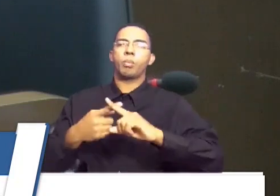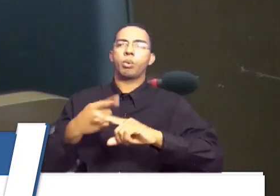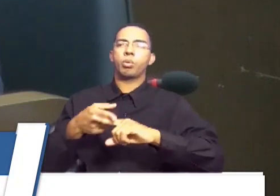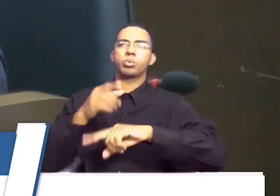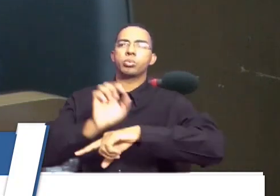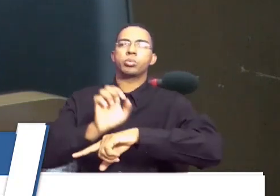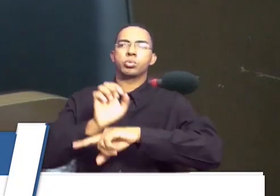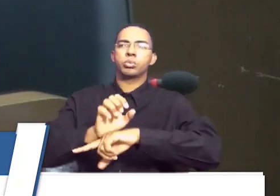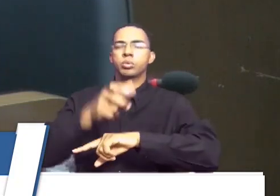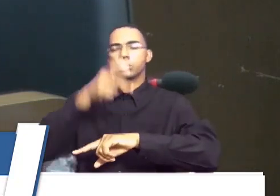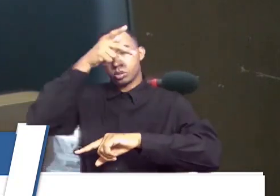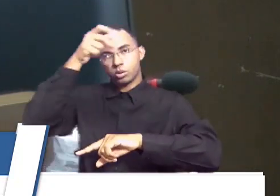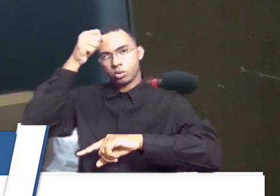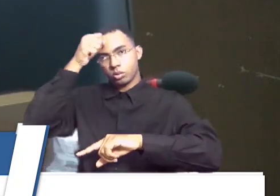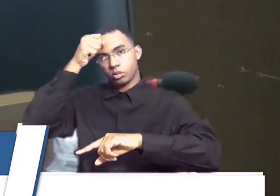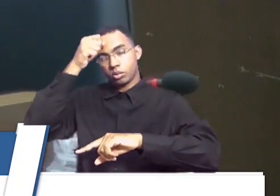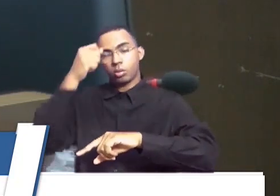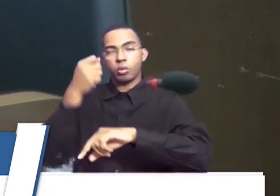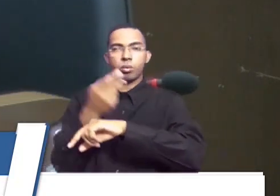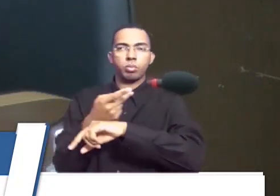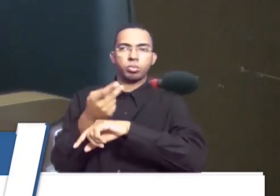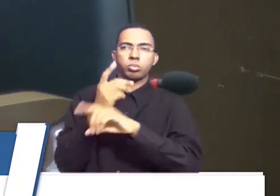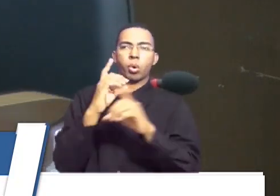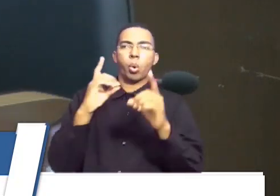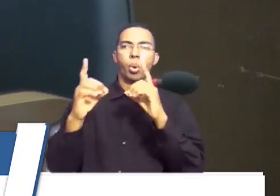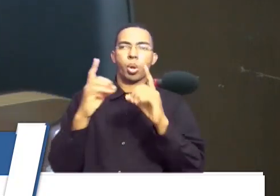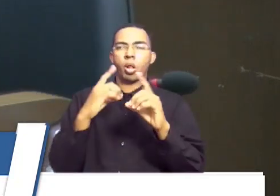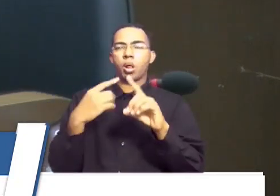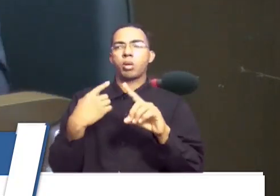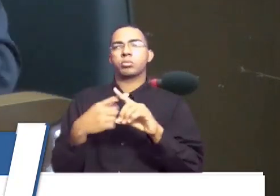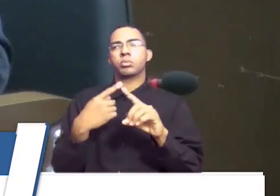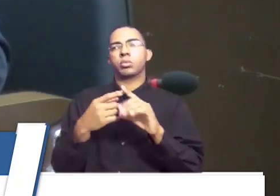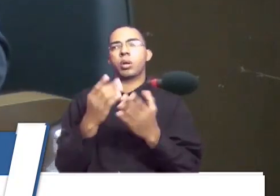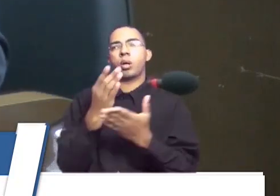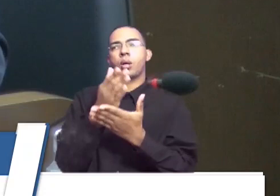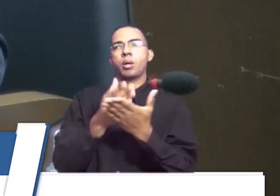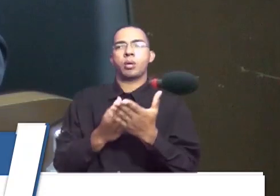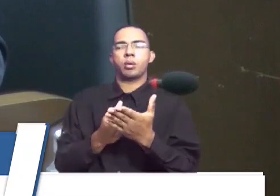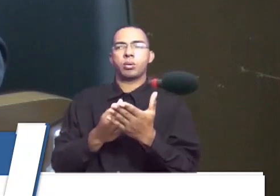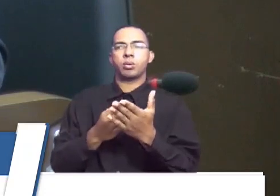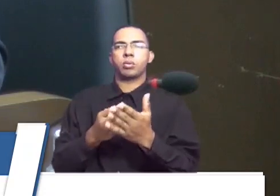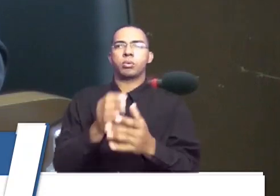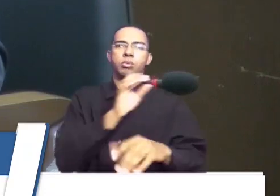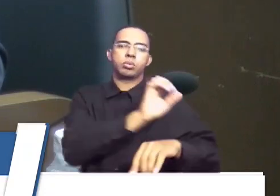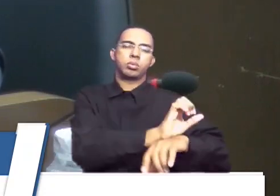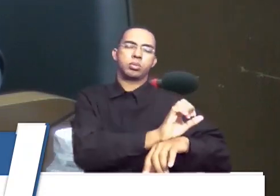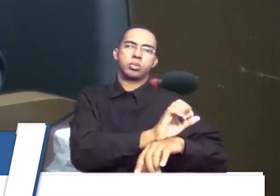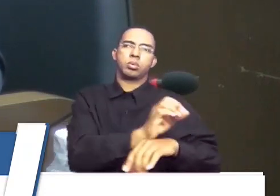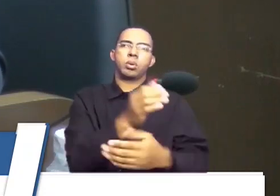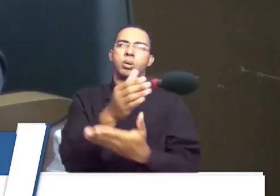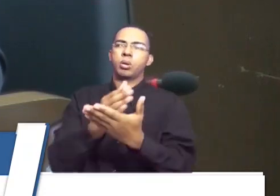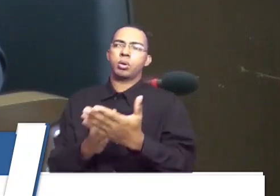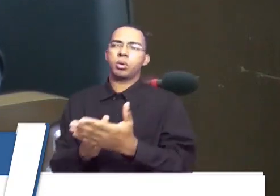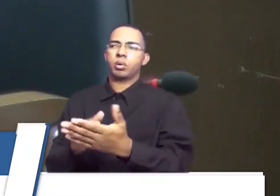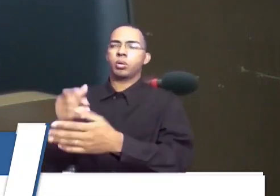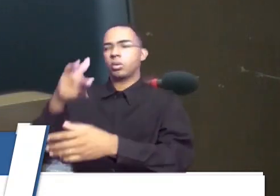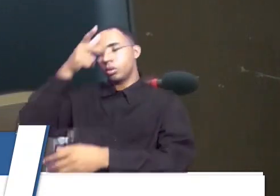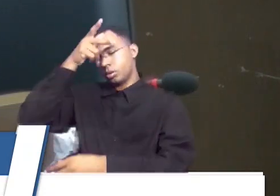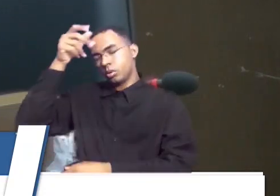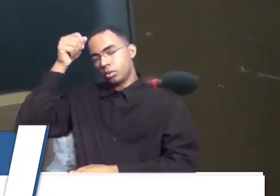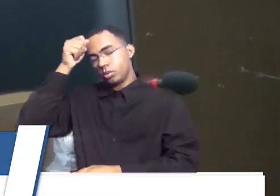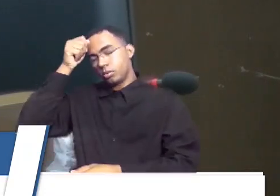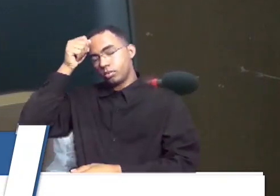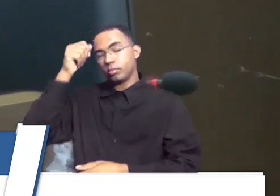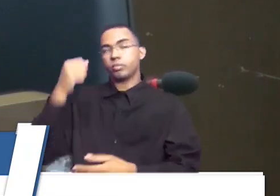município estão buscando um diálogo, porque hoje metade está com o Estado, parte está com o município, e